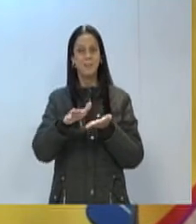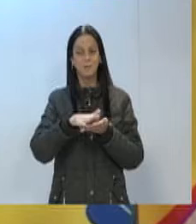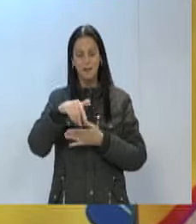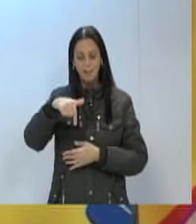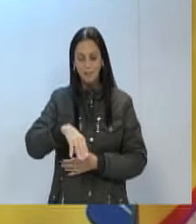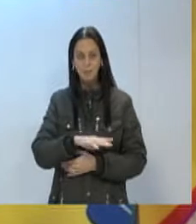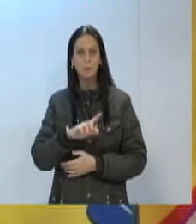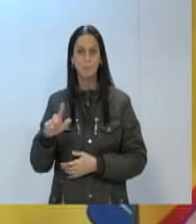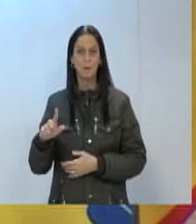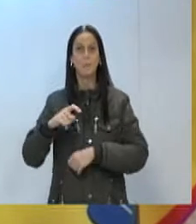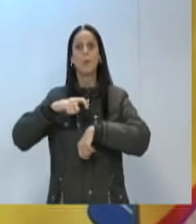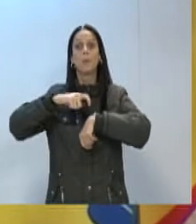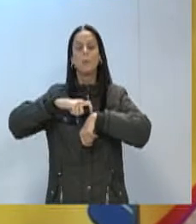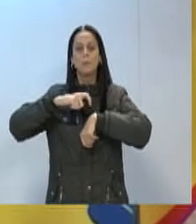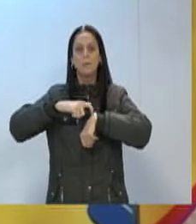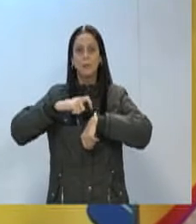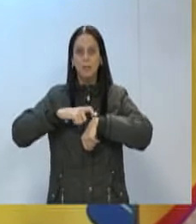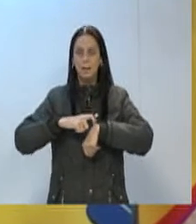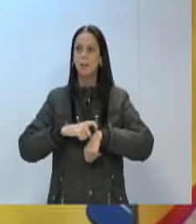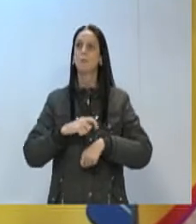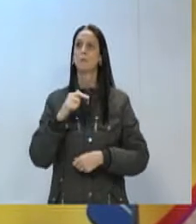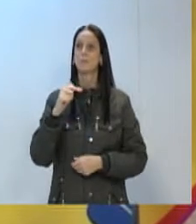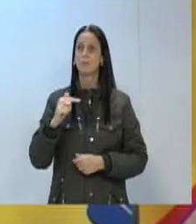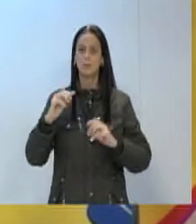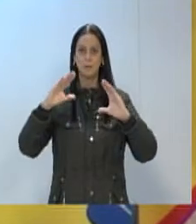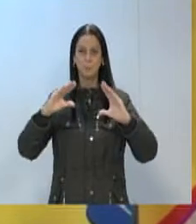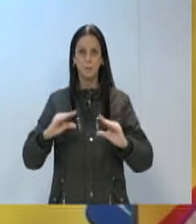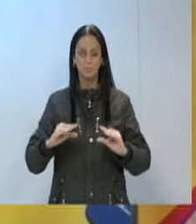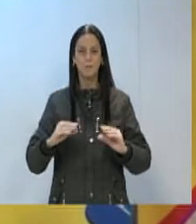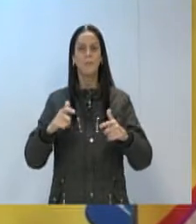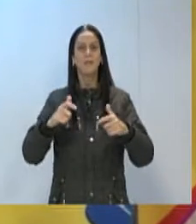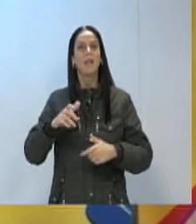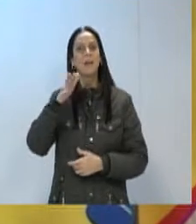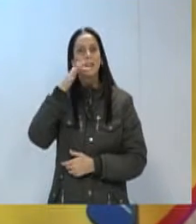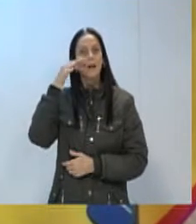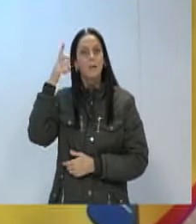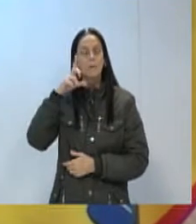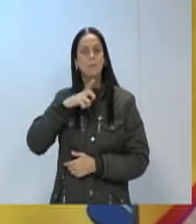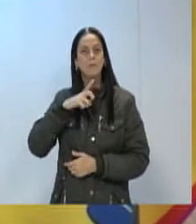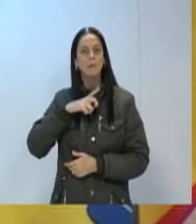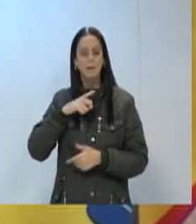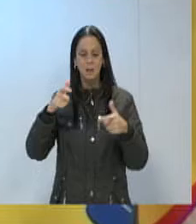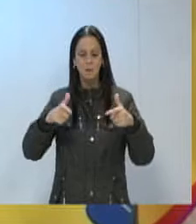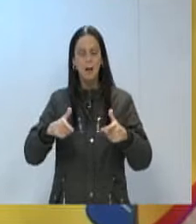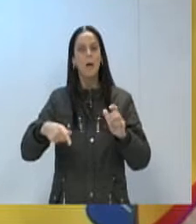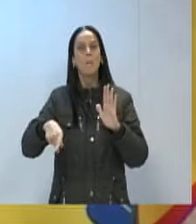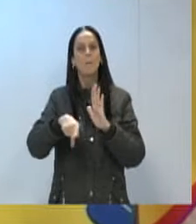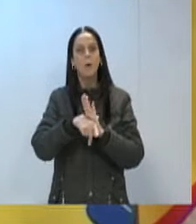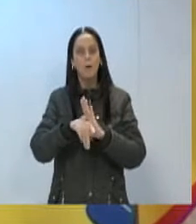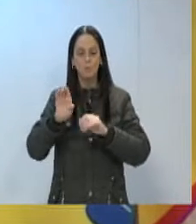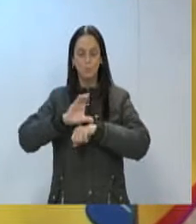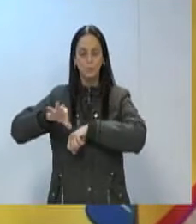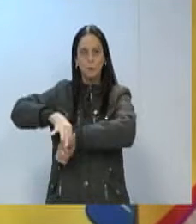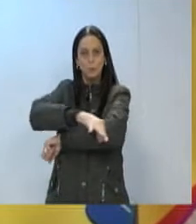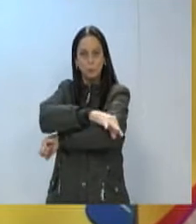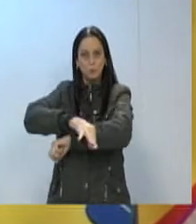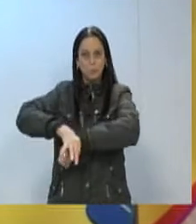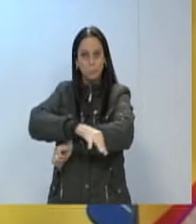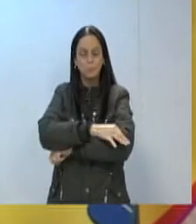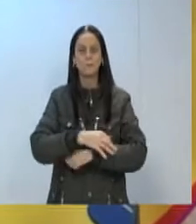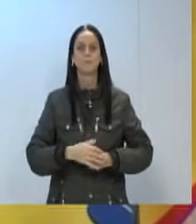às dezenove horas aí no galpão da da arquitetura na Furb e essa semana está sendo a semana acadêmica de serviço